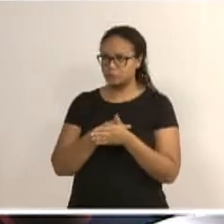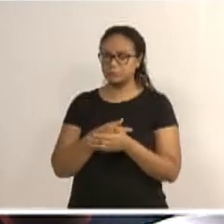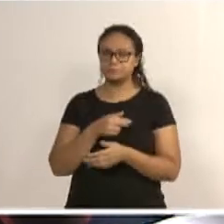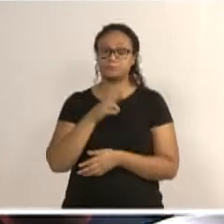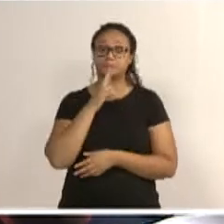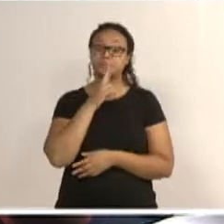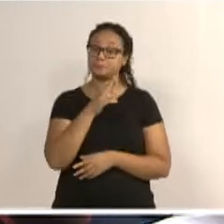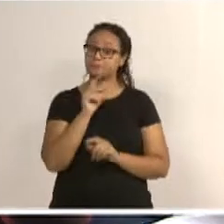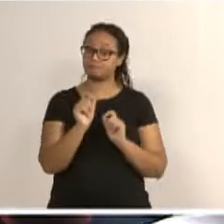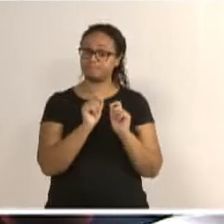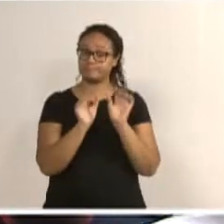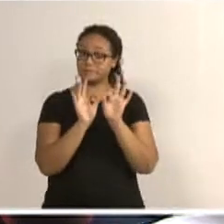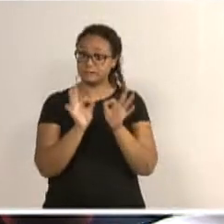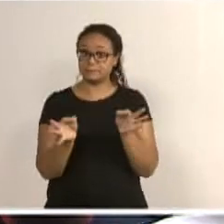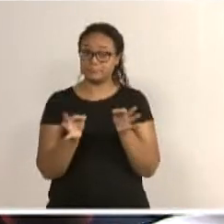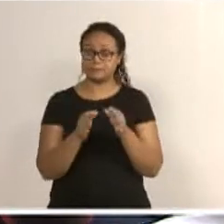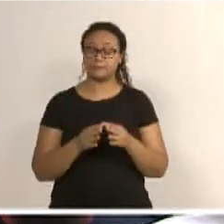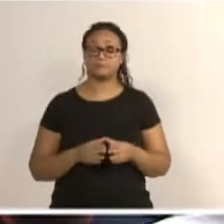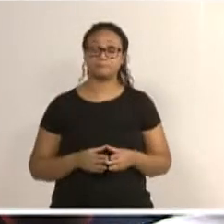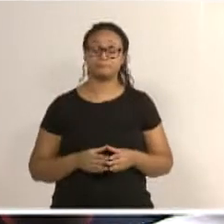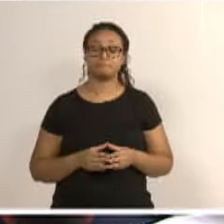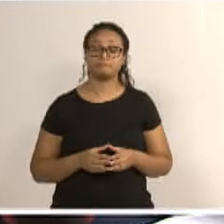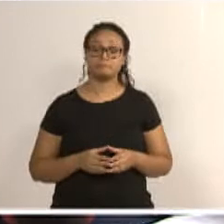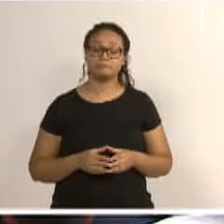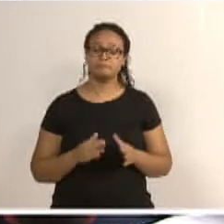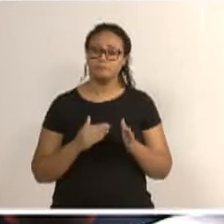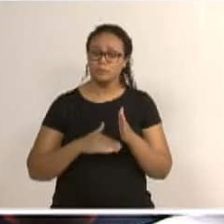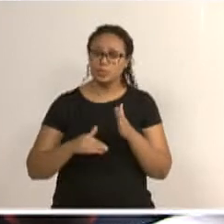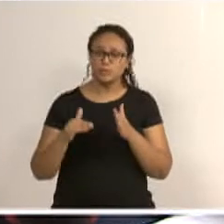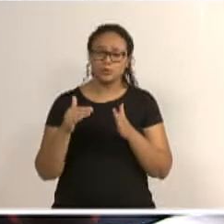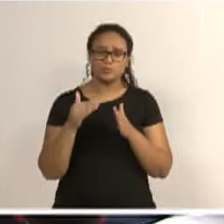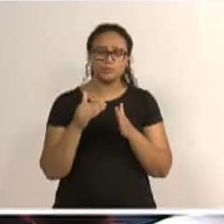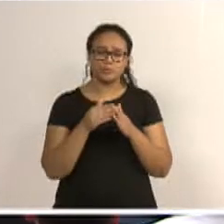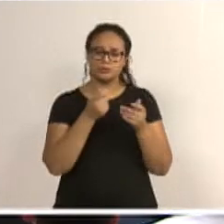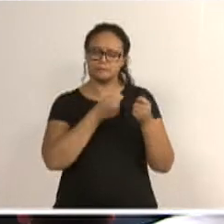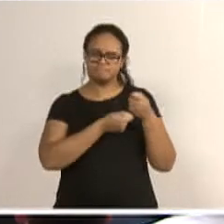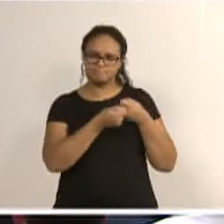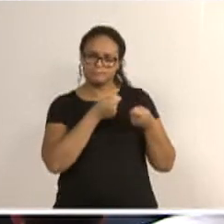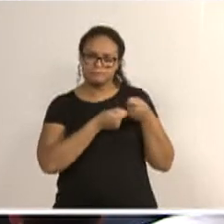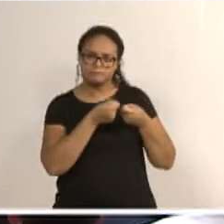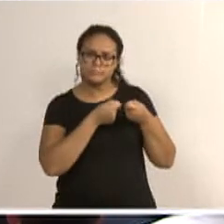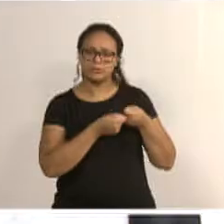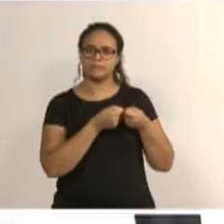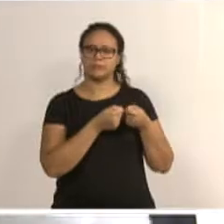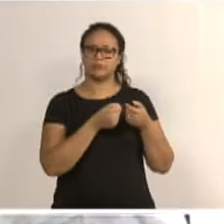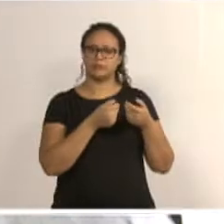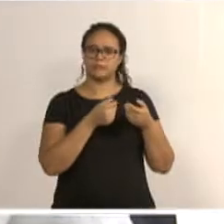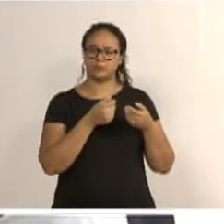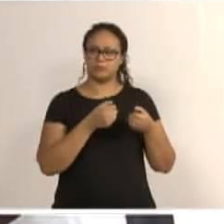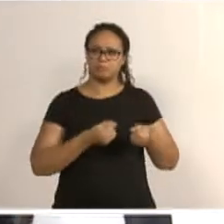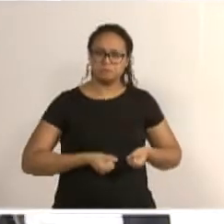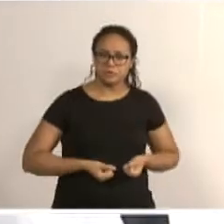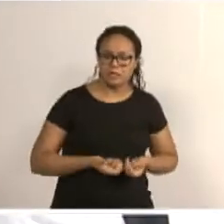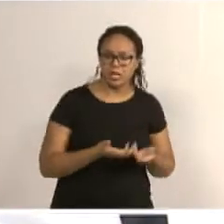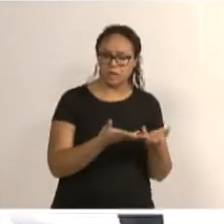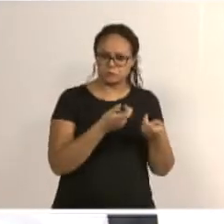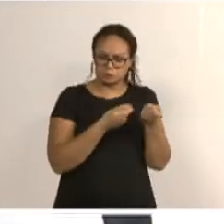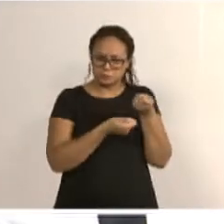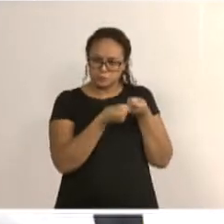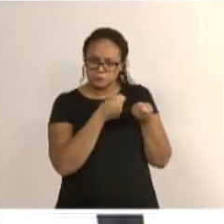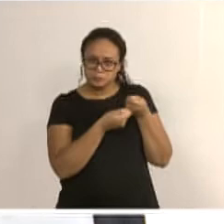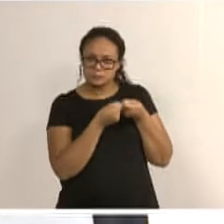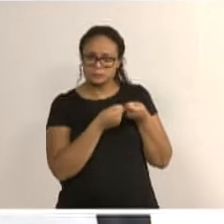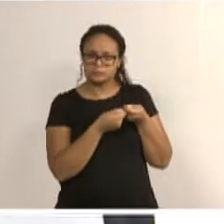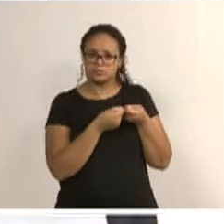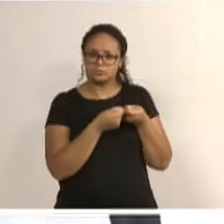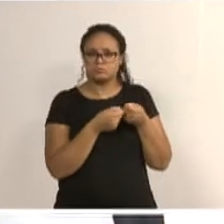ela é exatamente muito simples. Toda compensação de custo, de investimento, nesse modelo de contrato, ela reflete diretamente